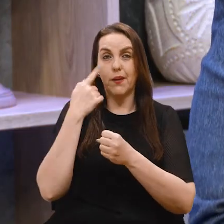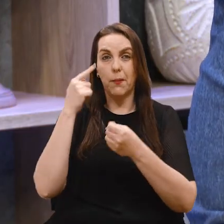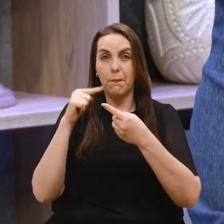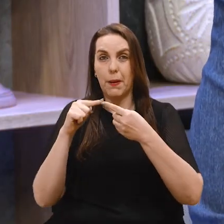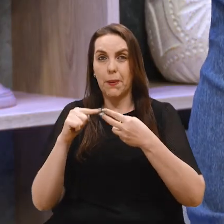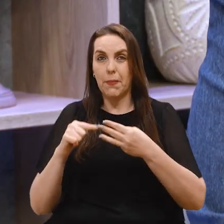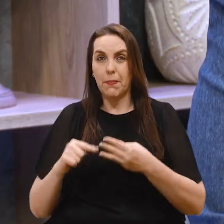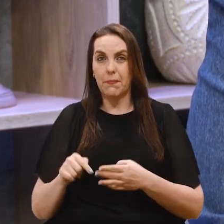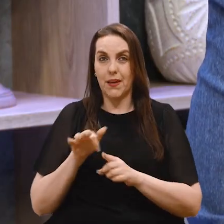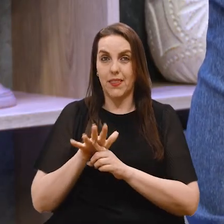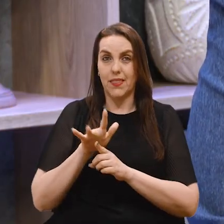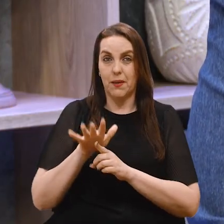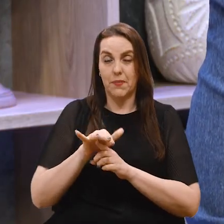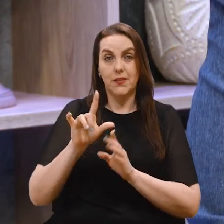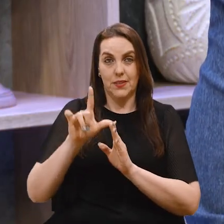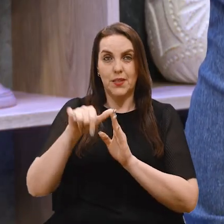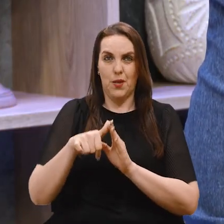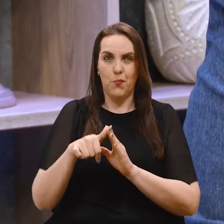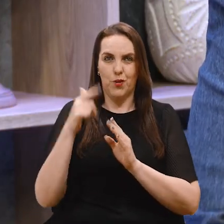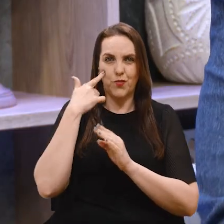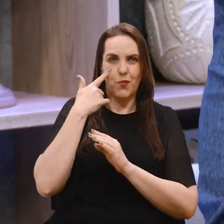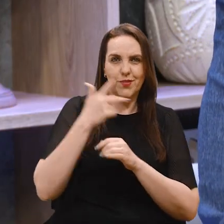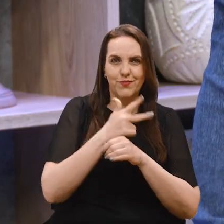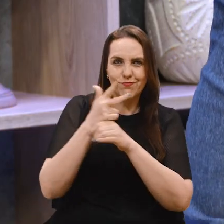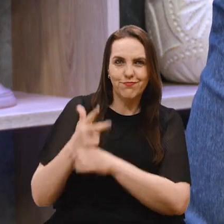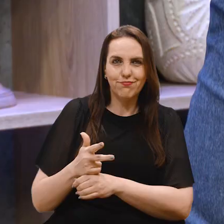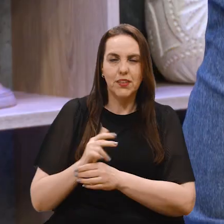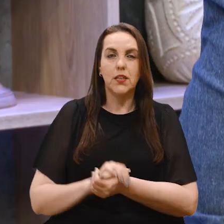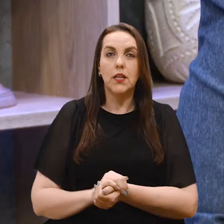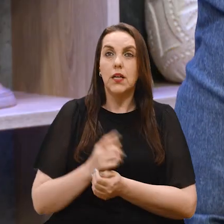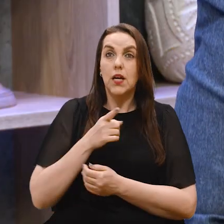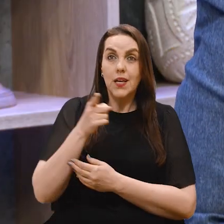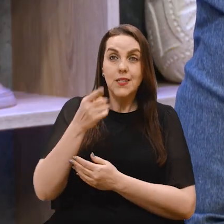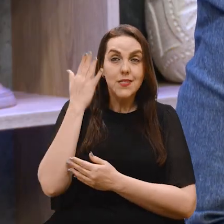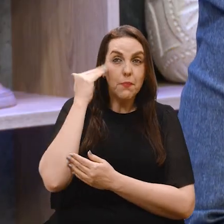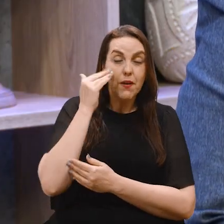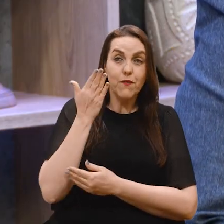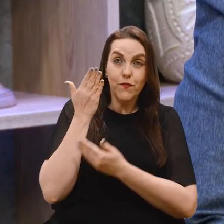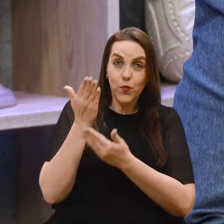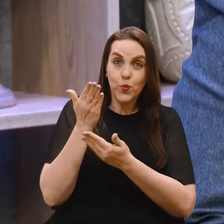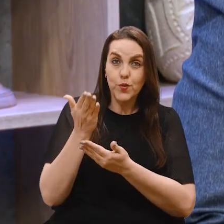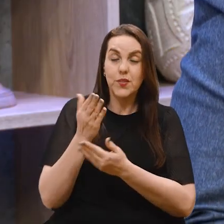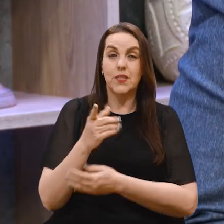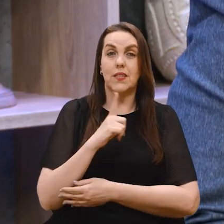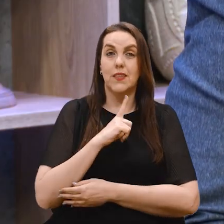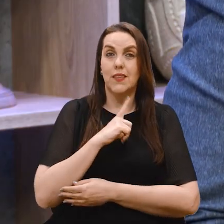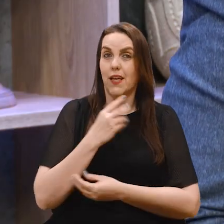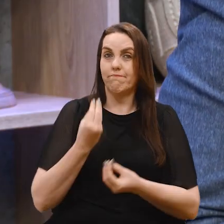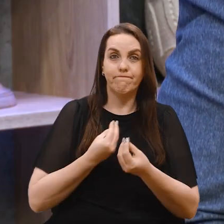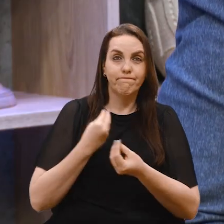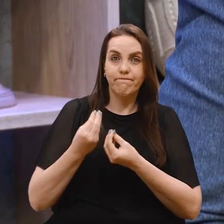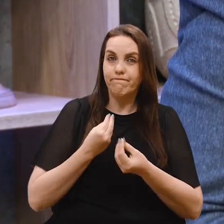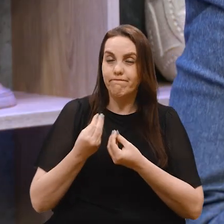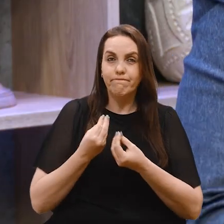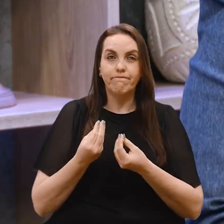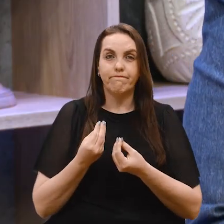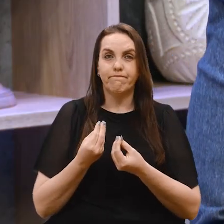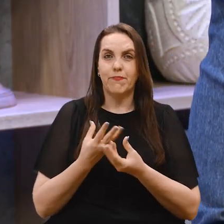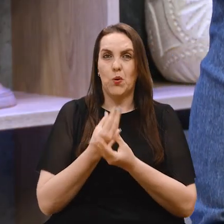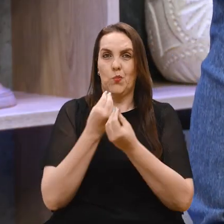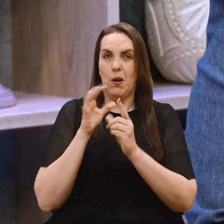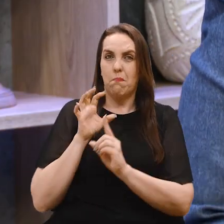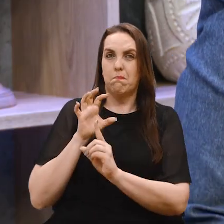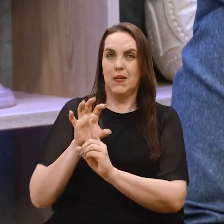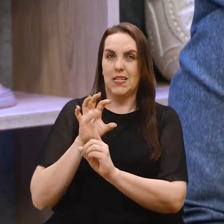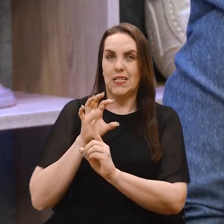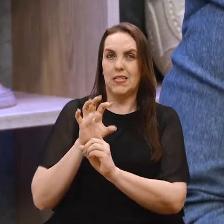inclusive, posteriormente, a gente roda esse VT. Mas eu queria saber de ti, né? Existe muita